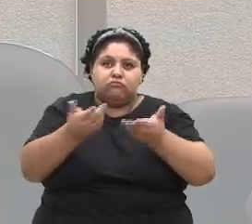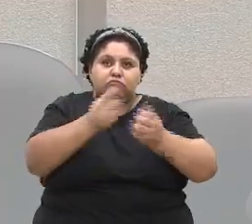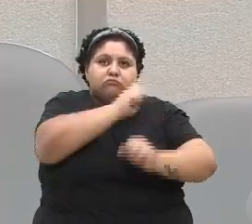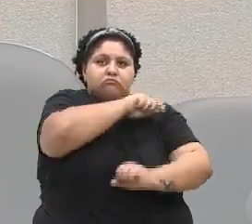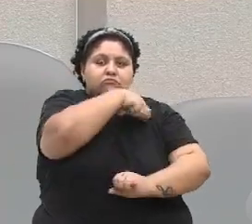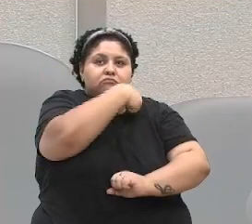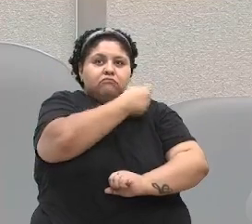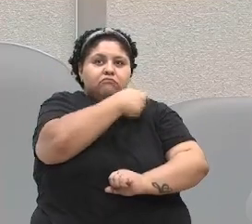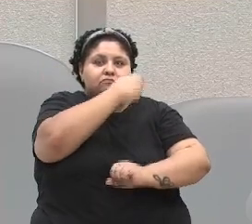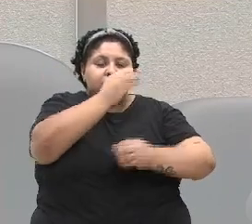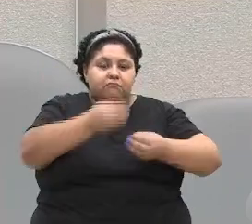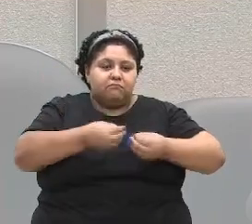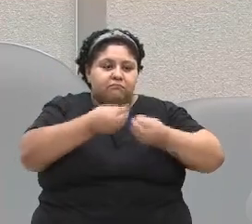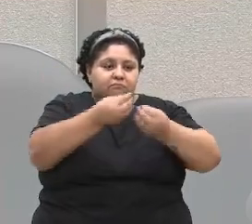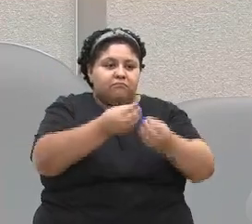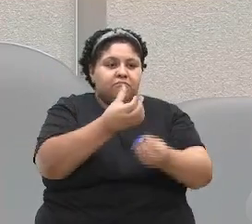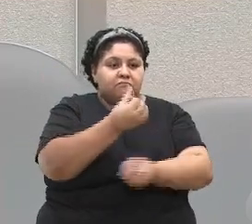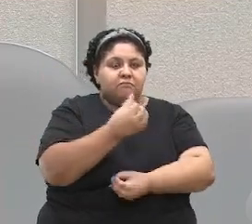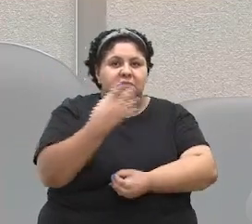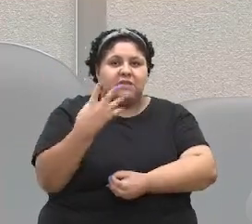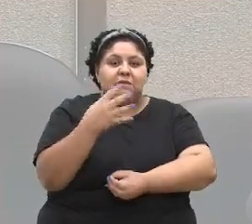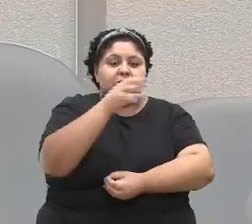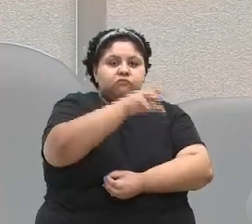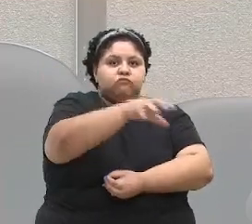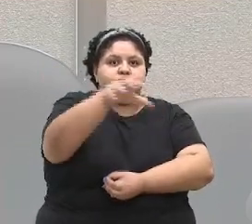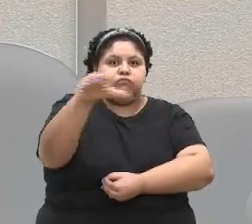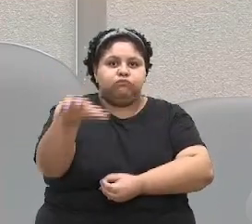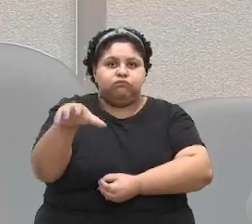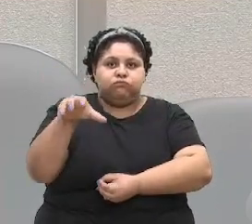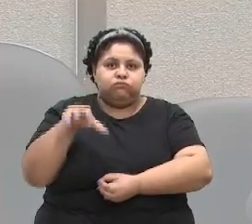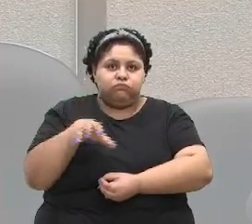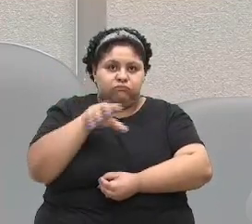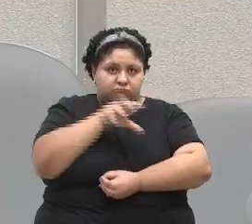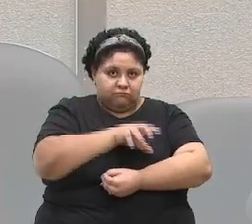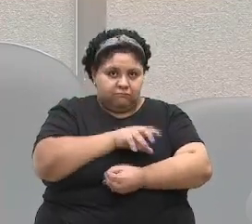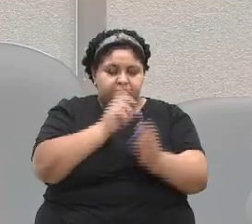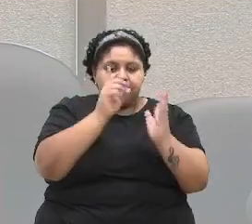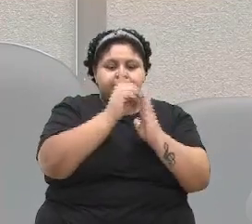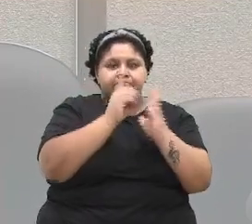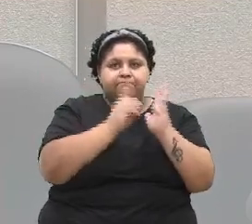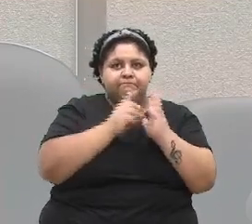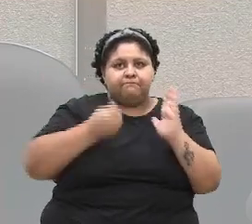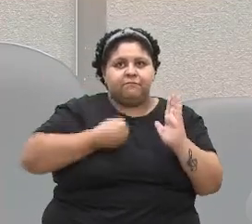a 64 setores. O decreto número